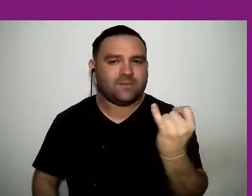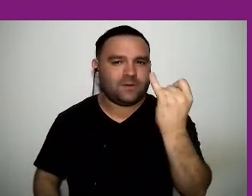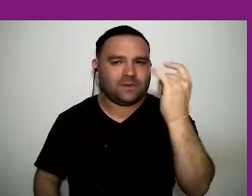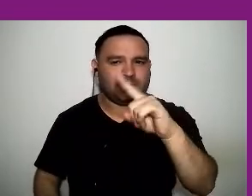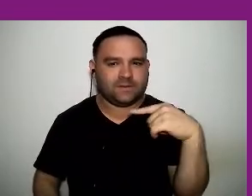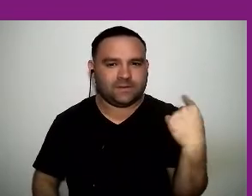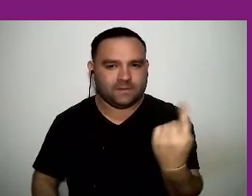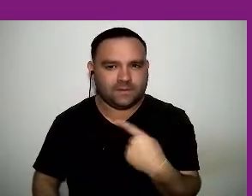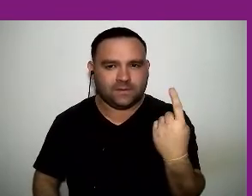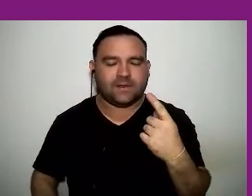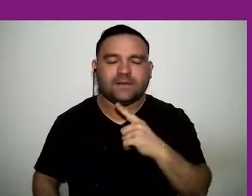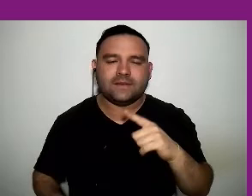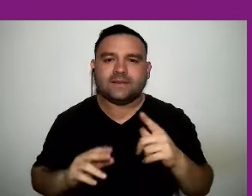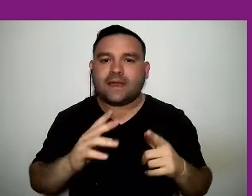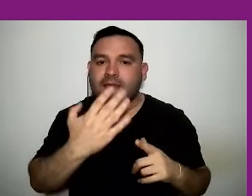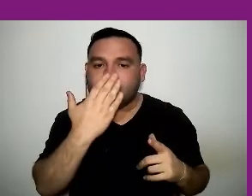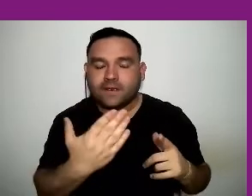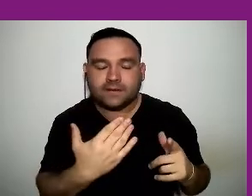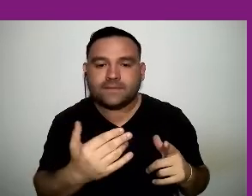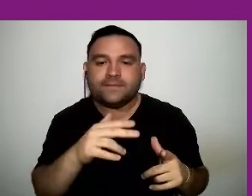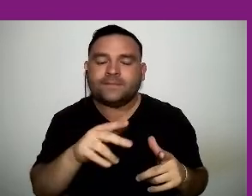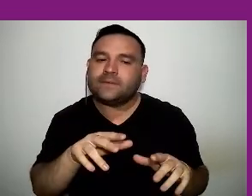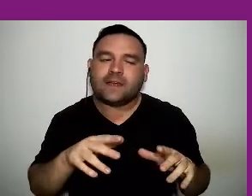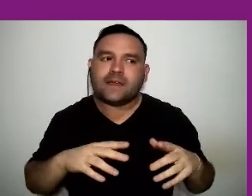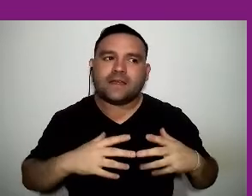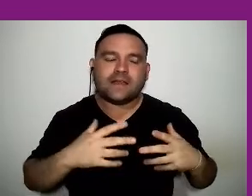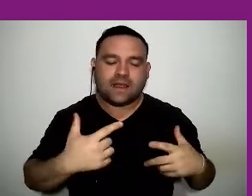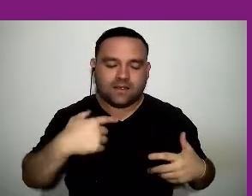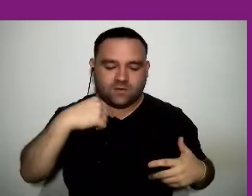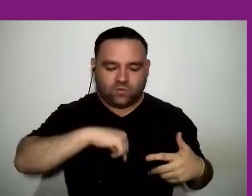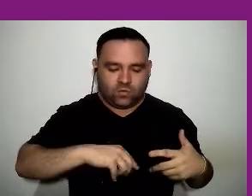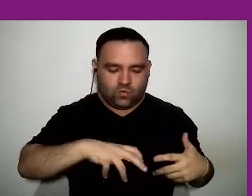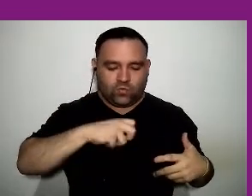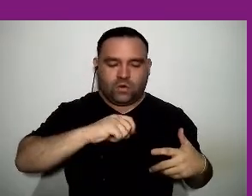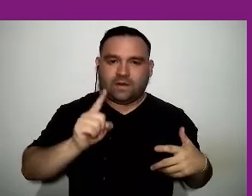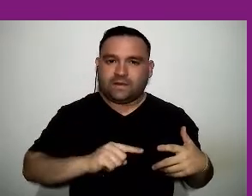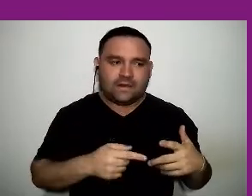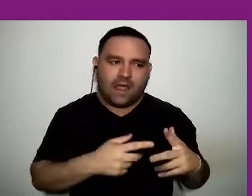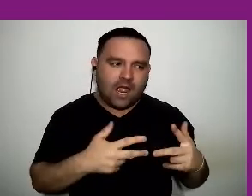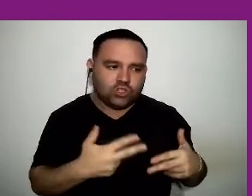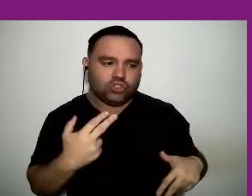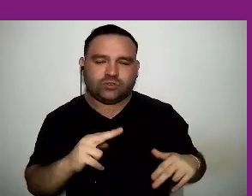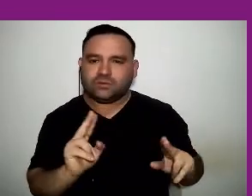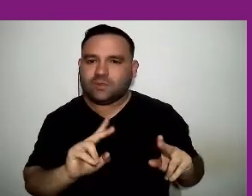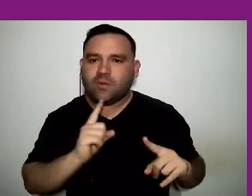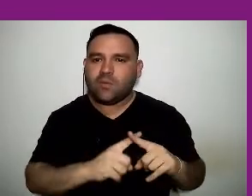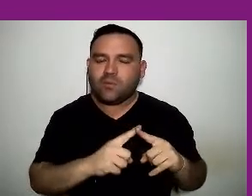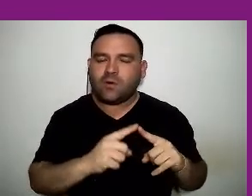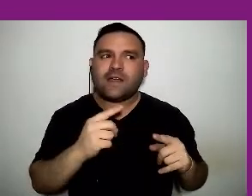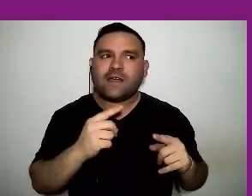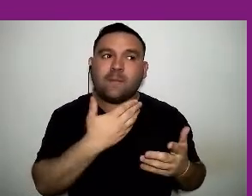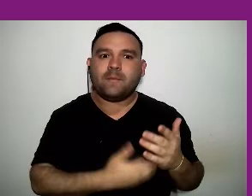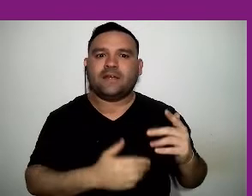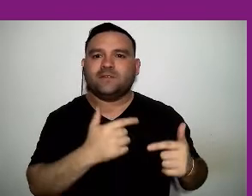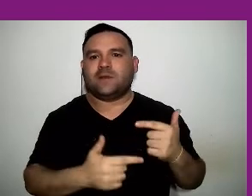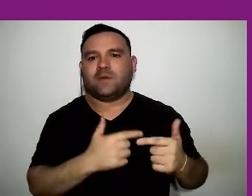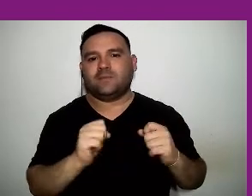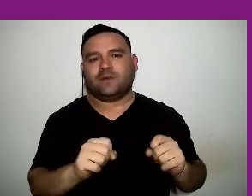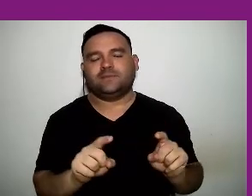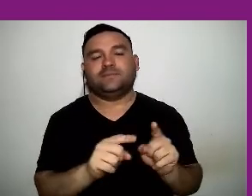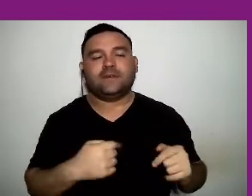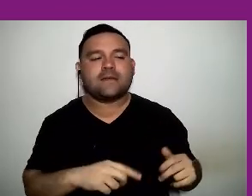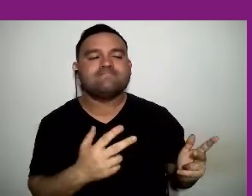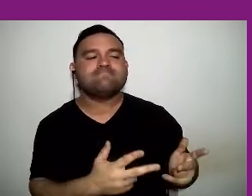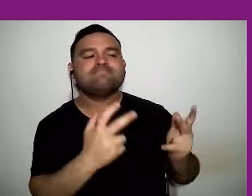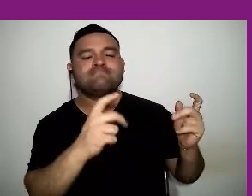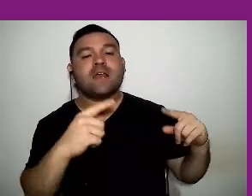gente sempre, a beira-leite, a gente fala, não despressuriza, não aspira, não desconecta, porque você vai perder todo o trabalho, que aí você vê